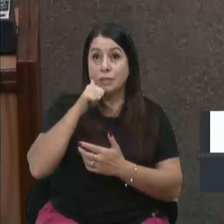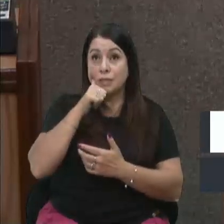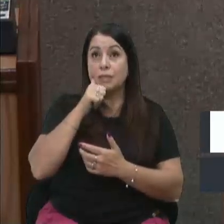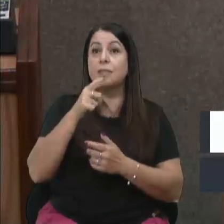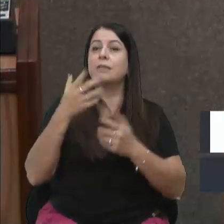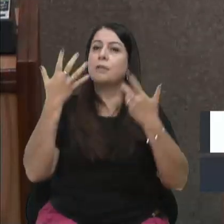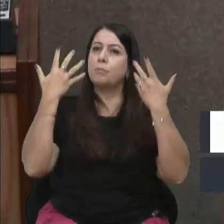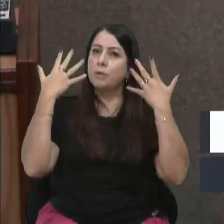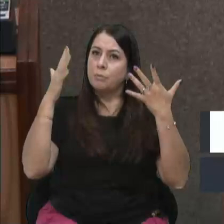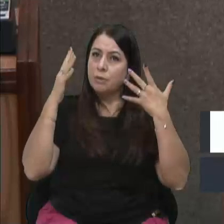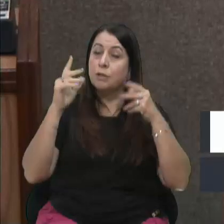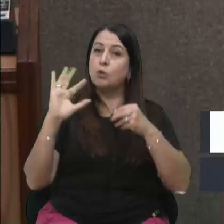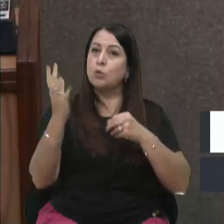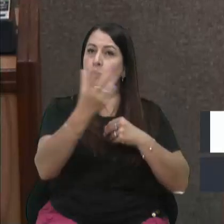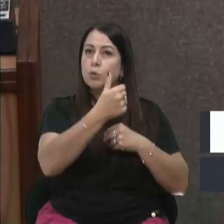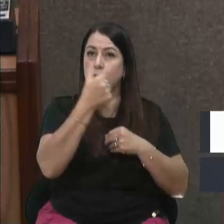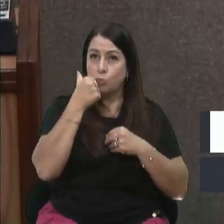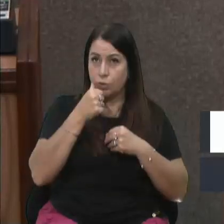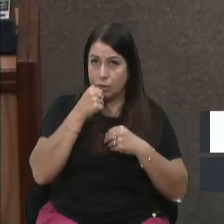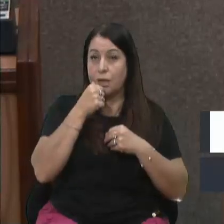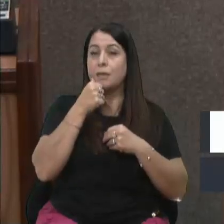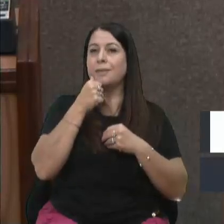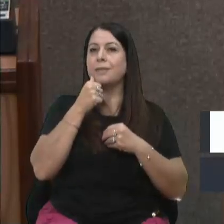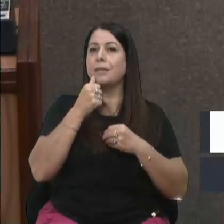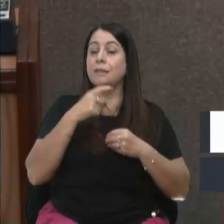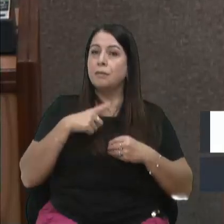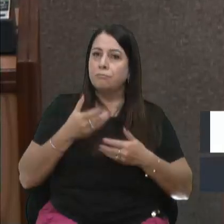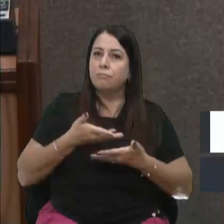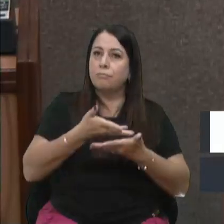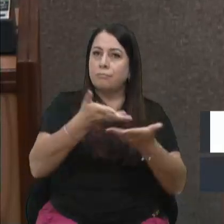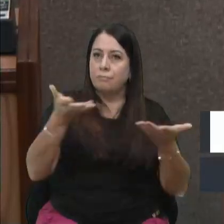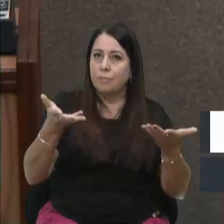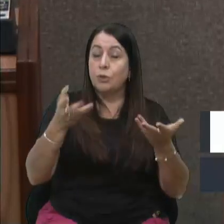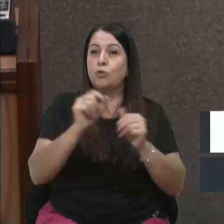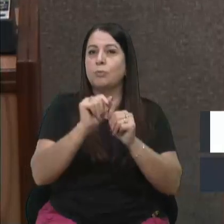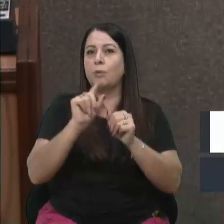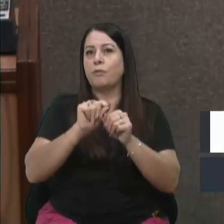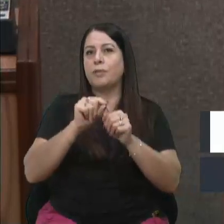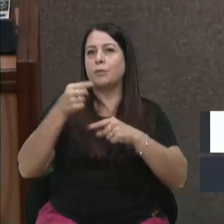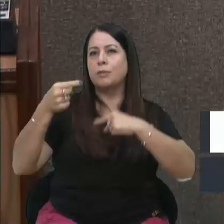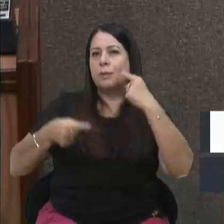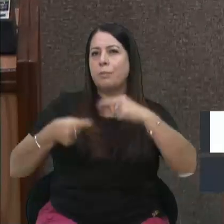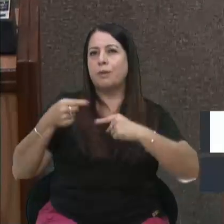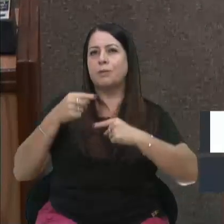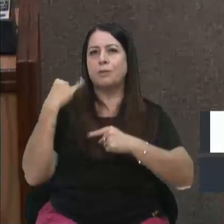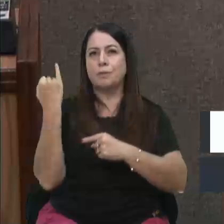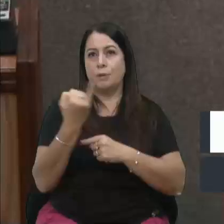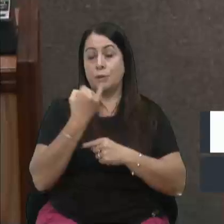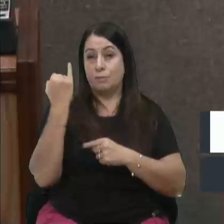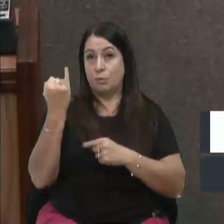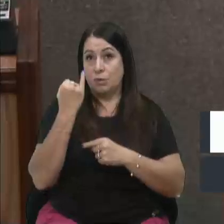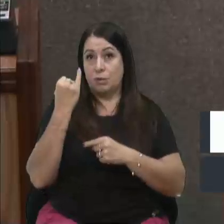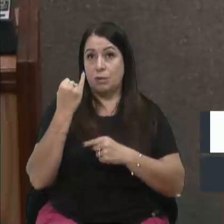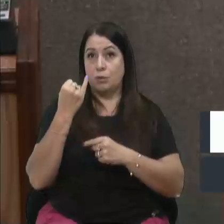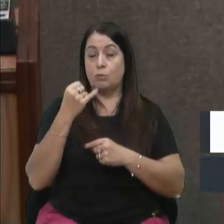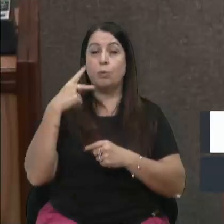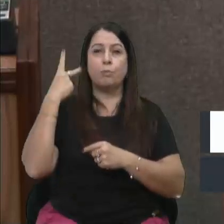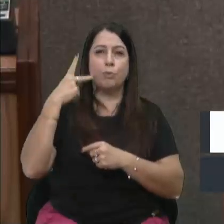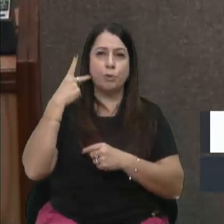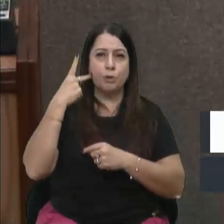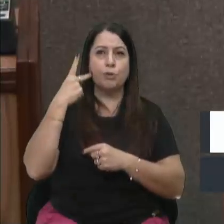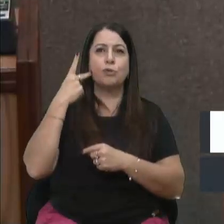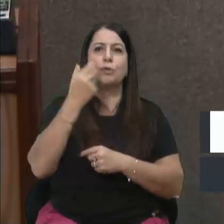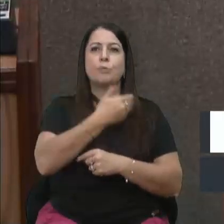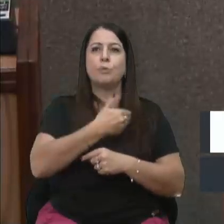quero parabenizar, então, todas as mulheres que se colocam à disposição para fazer esses debates tão importantes sobre políticas